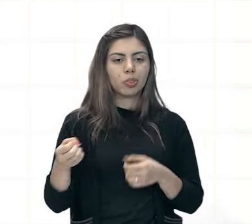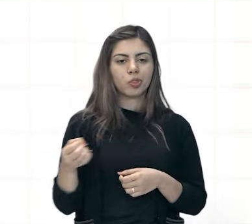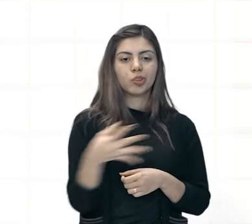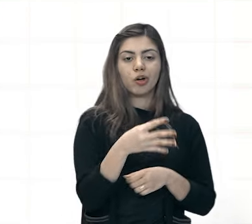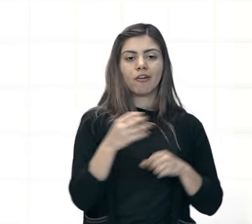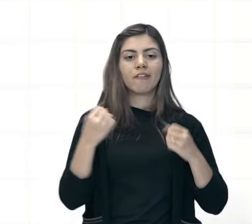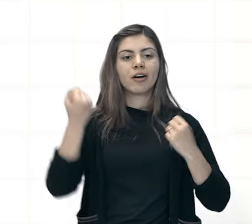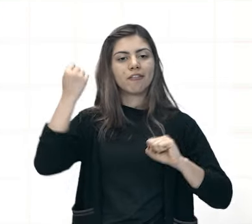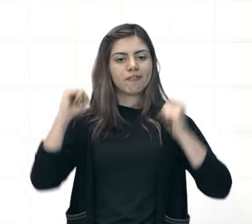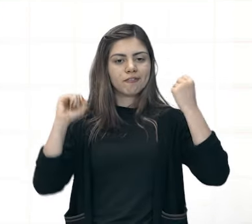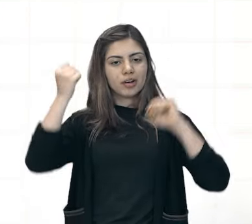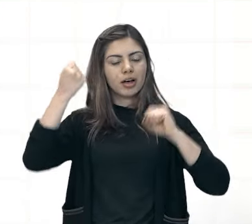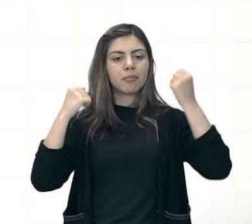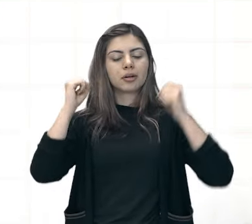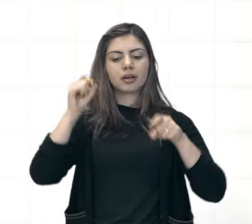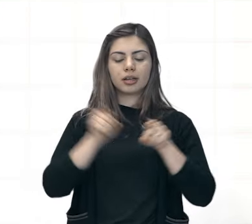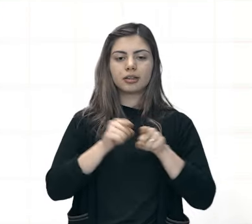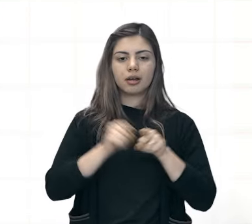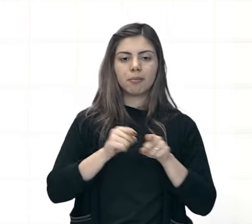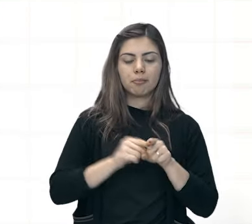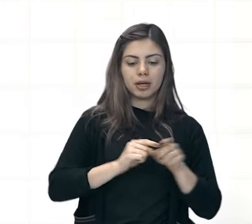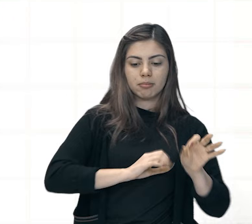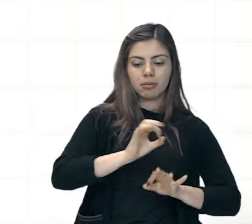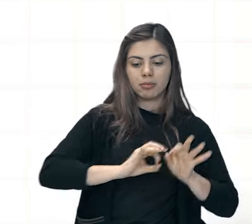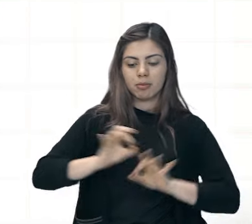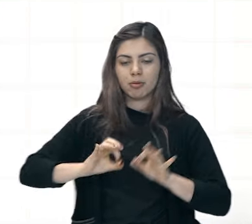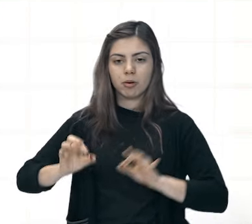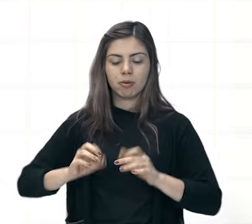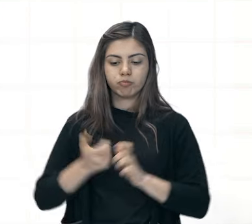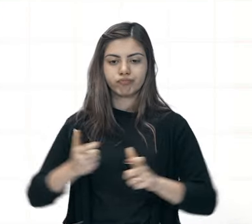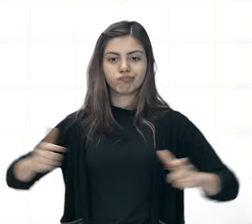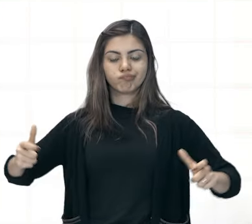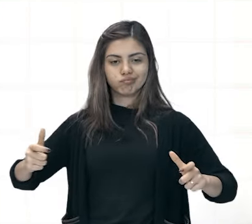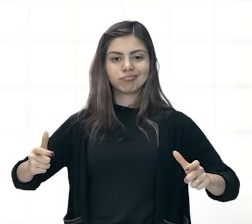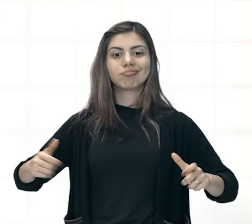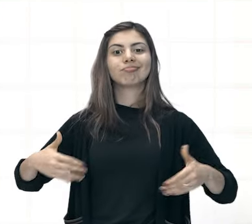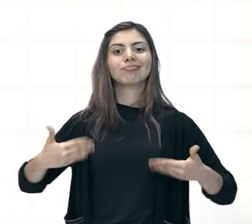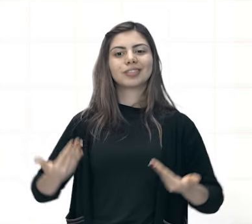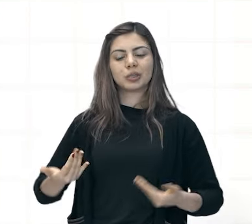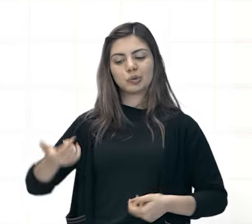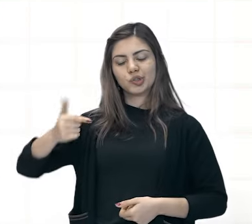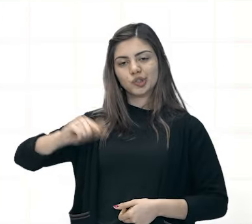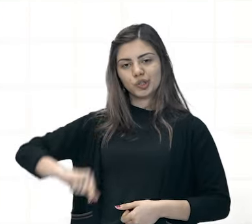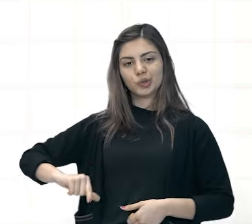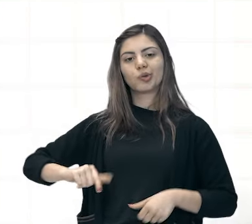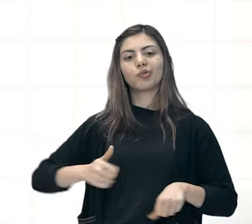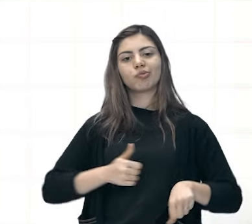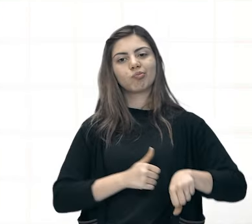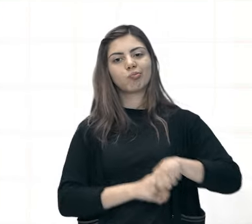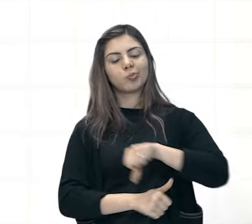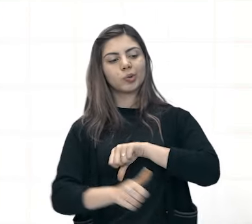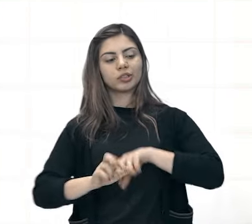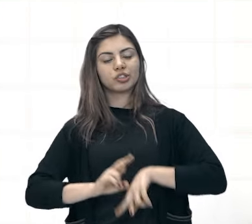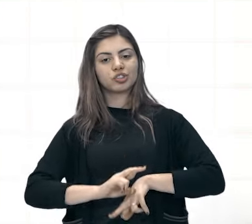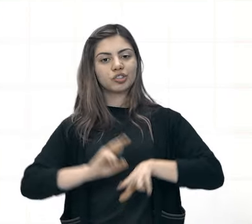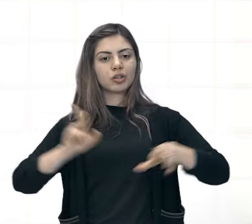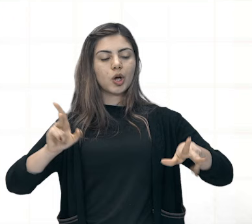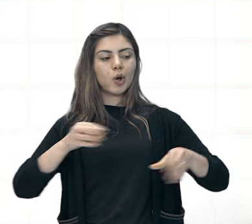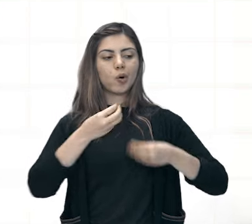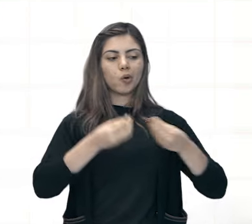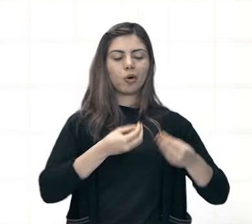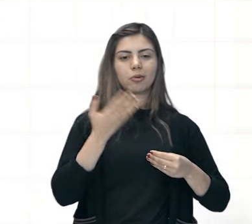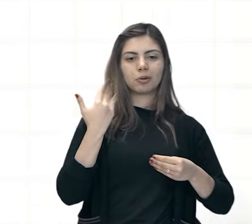da produção em massa. Olha aí, mudando agora, mais uma vez, totalmente a forma das relações de